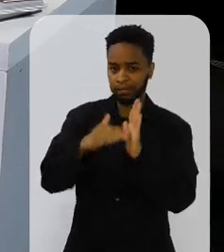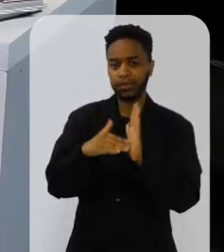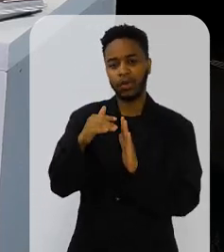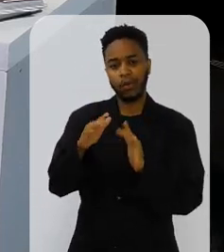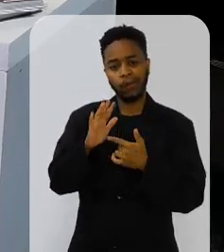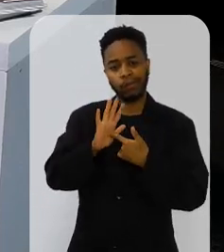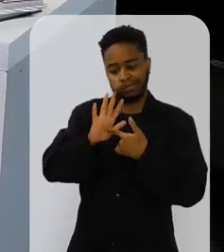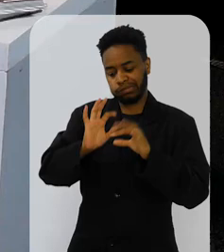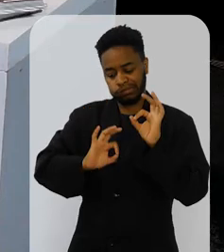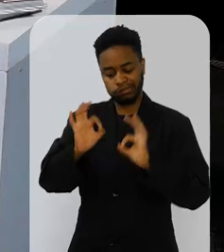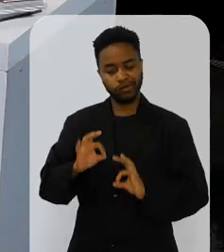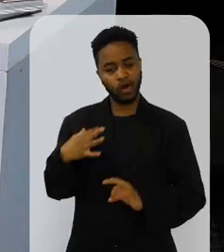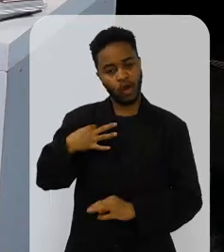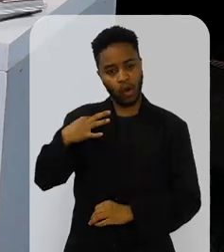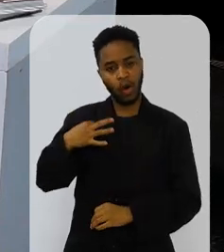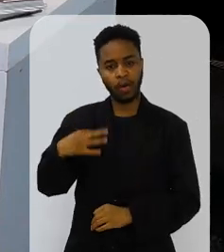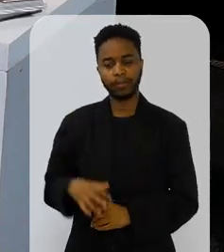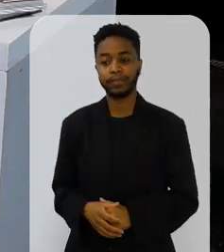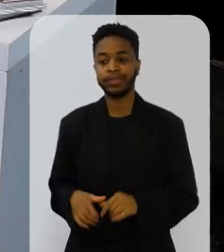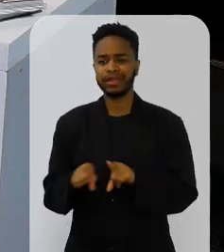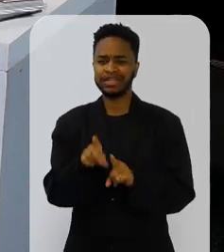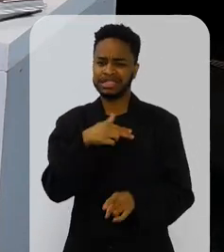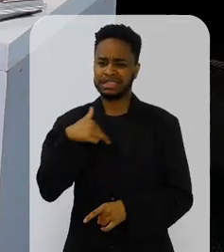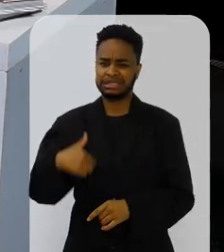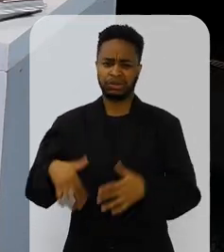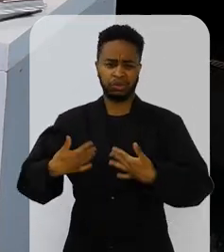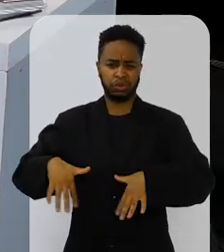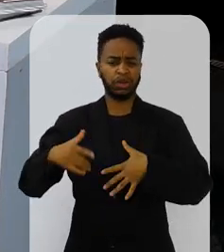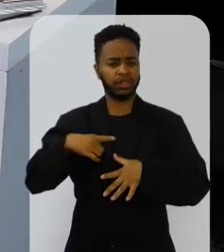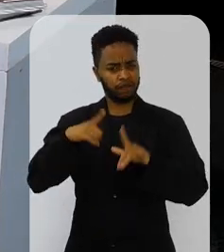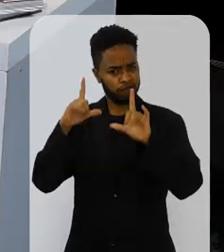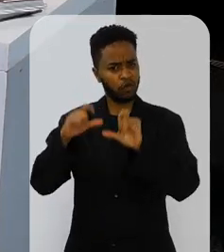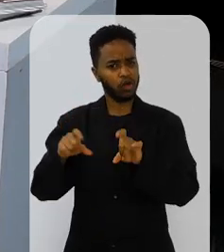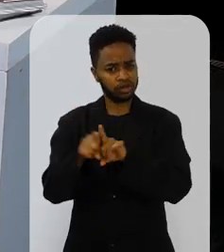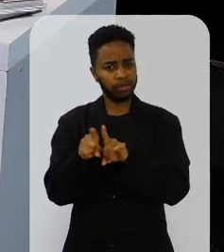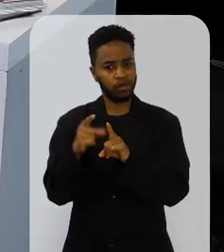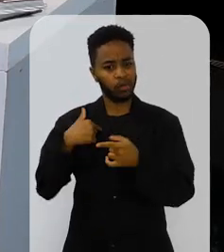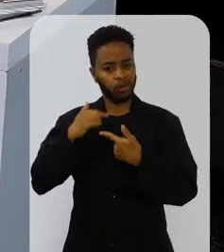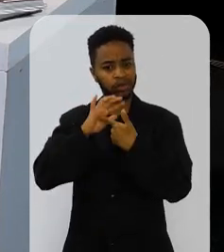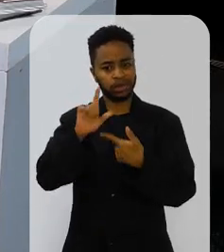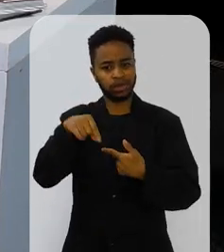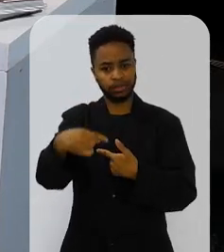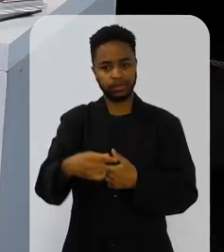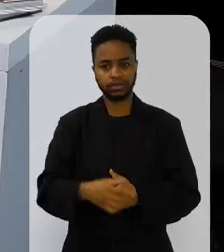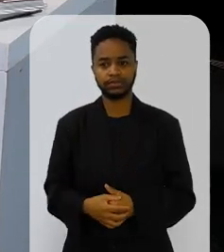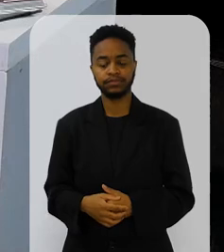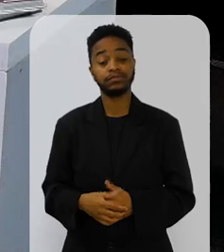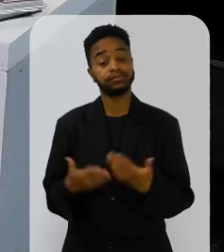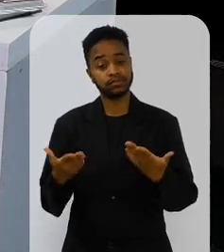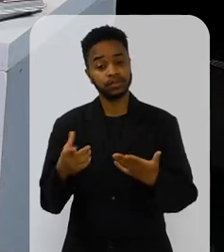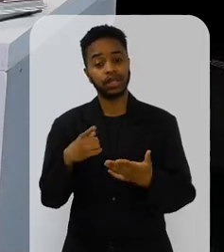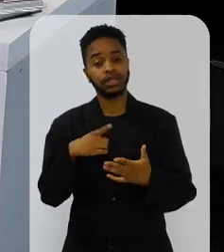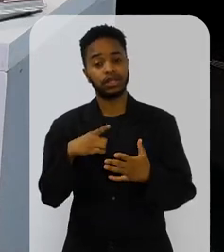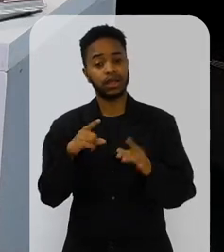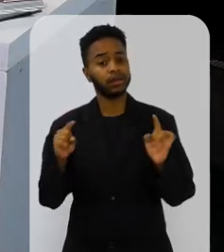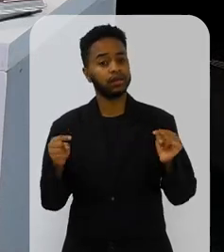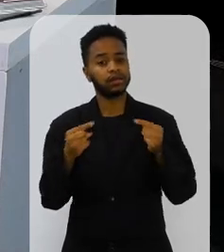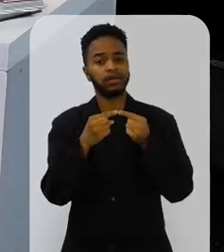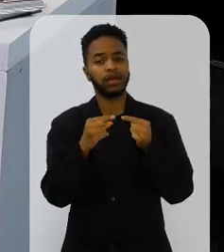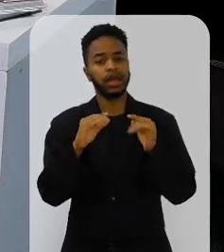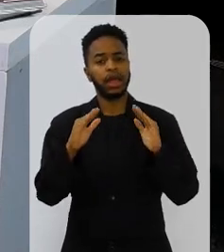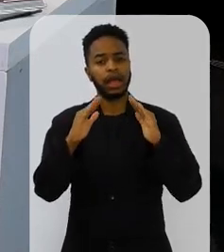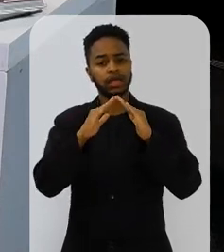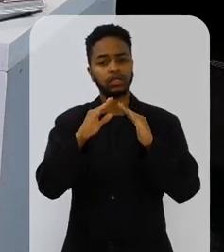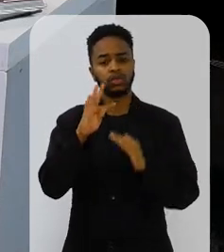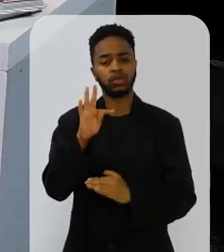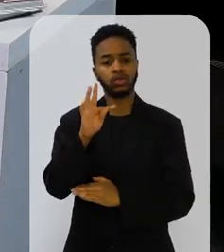Está entregando a idade de todo mundo. Nossa. Chinês. Eu tenho até hoje uma foto de chinês. Tudo de Turuna. Tudo da Casa Turuna, que não